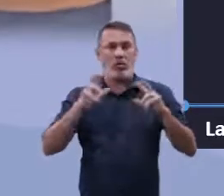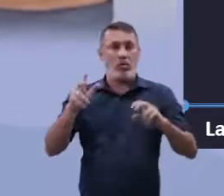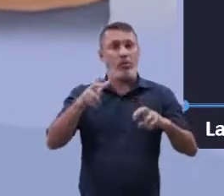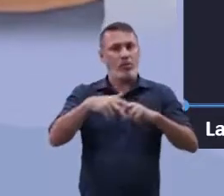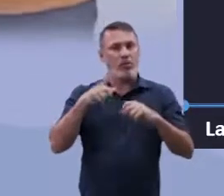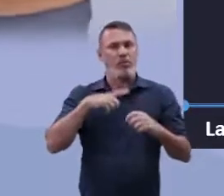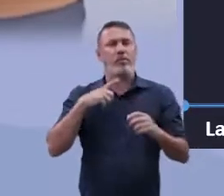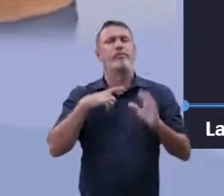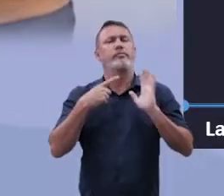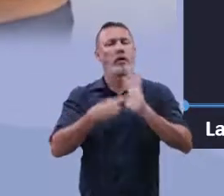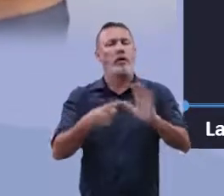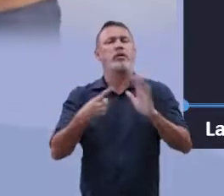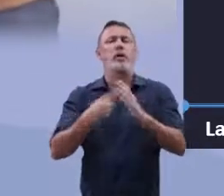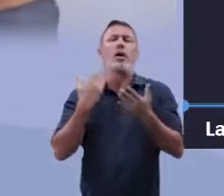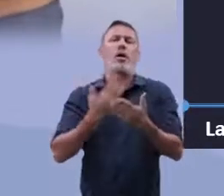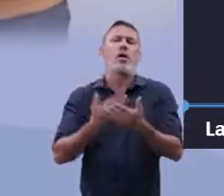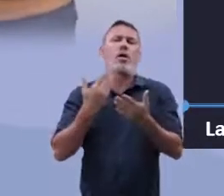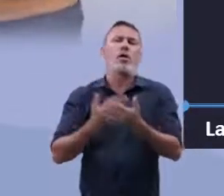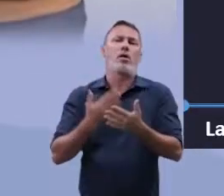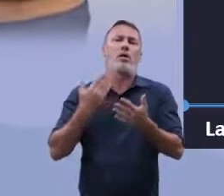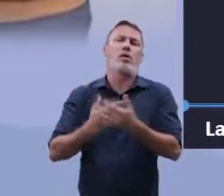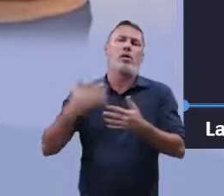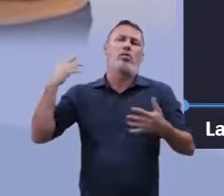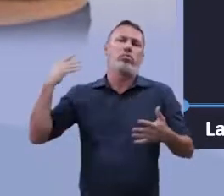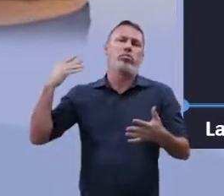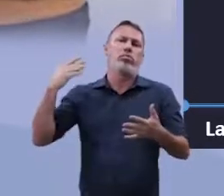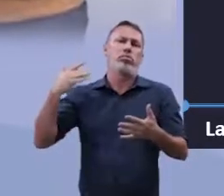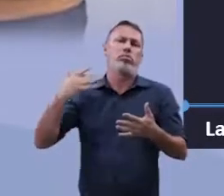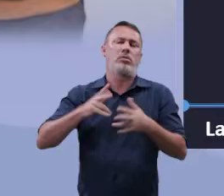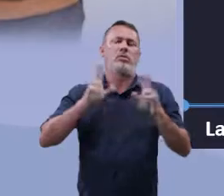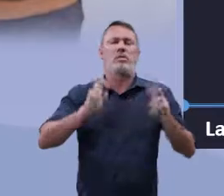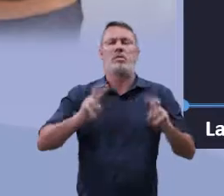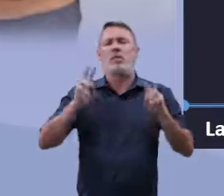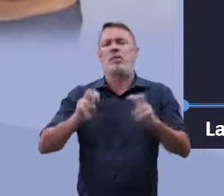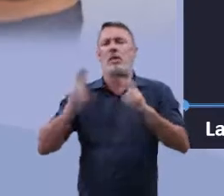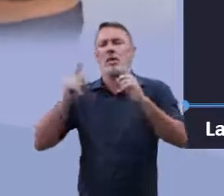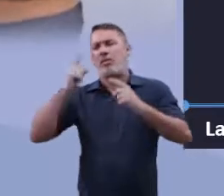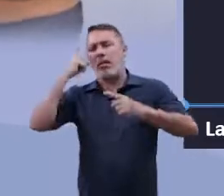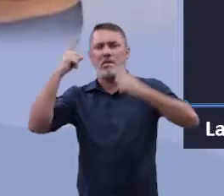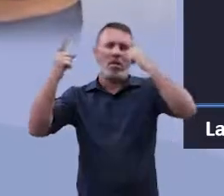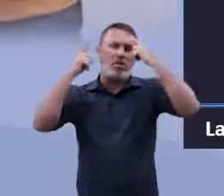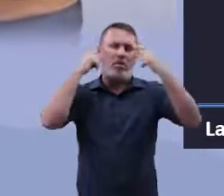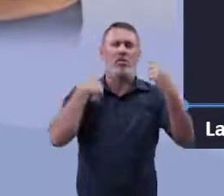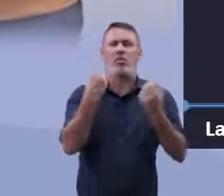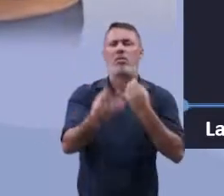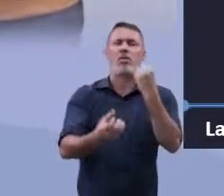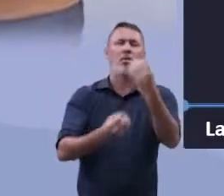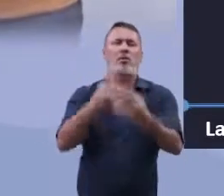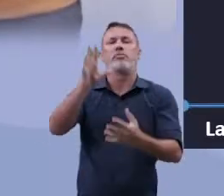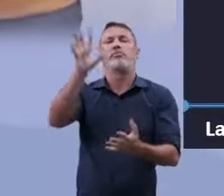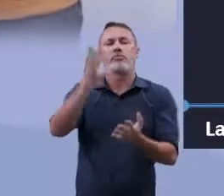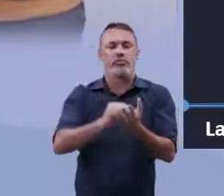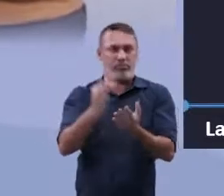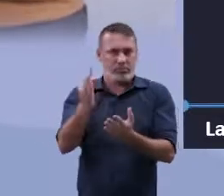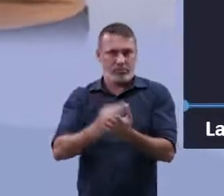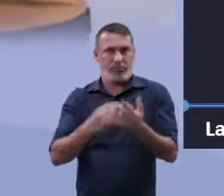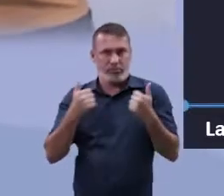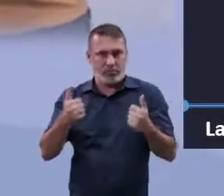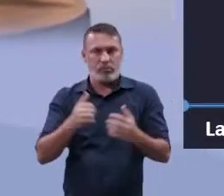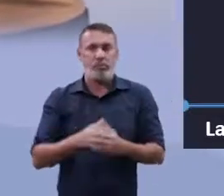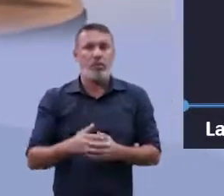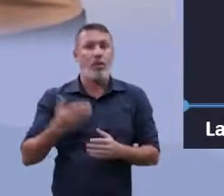É para isso que nós temos várias aulas de vários elementos, com várias ideias para você escrever o seu texto. Na última